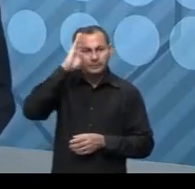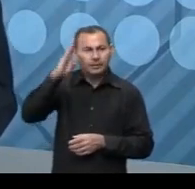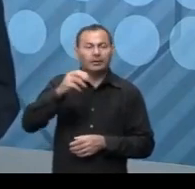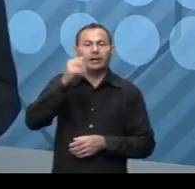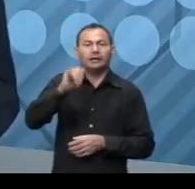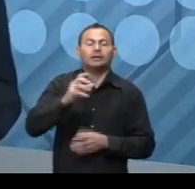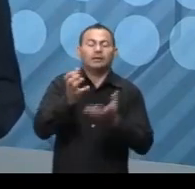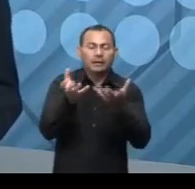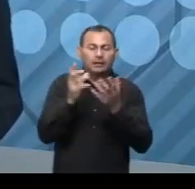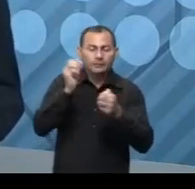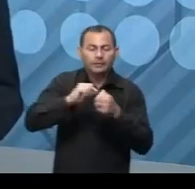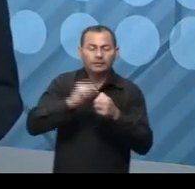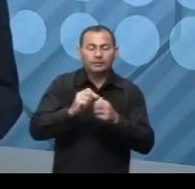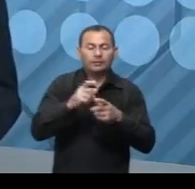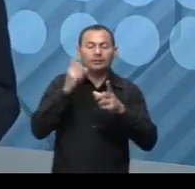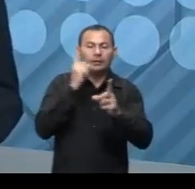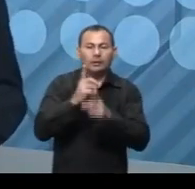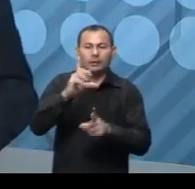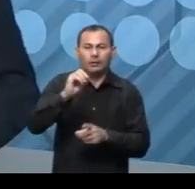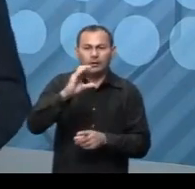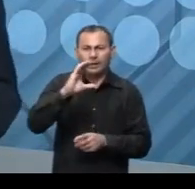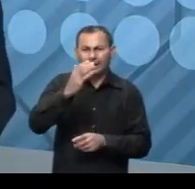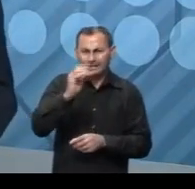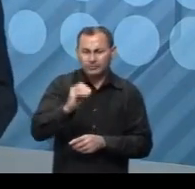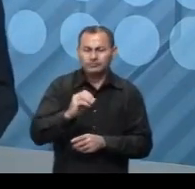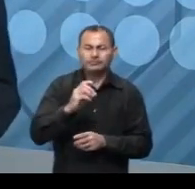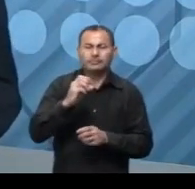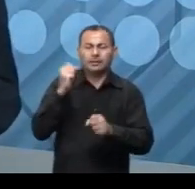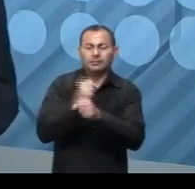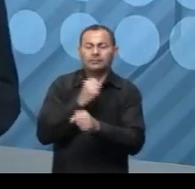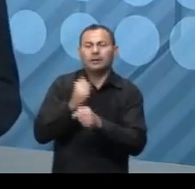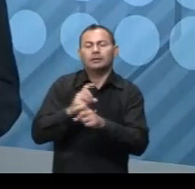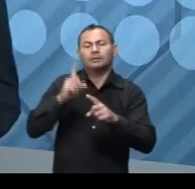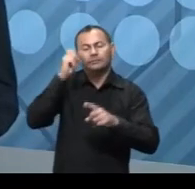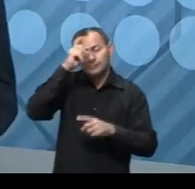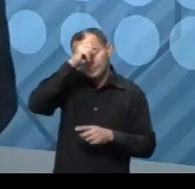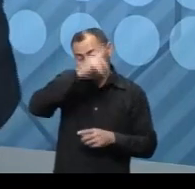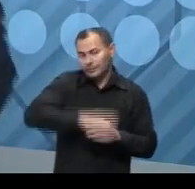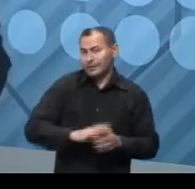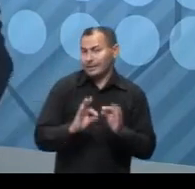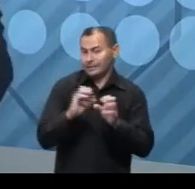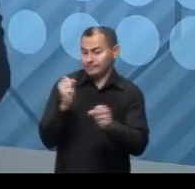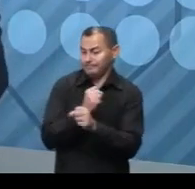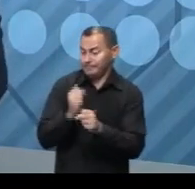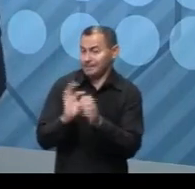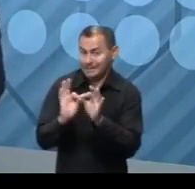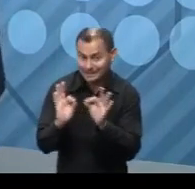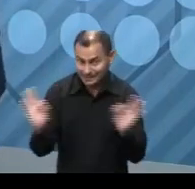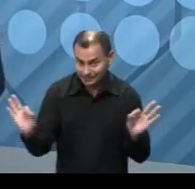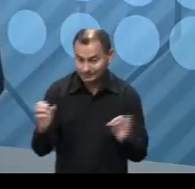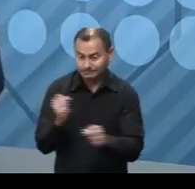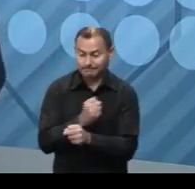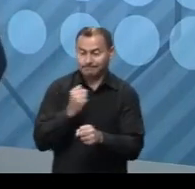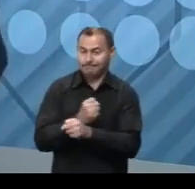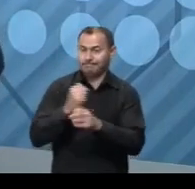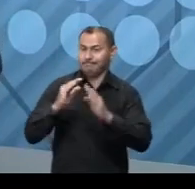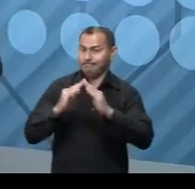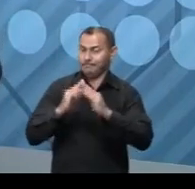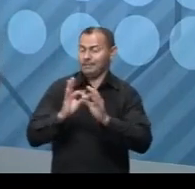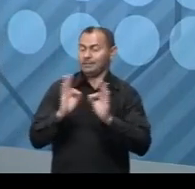a partir dele eu quero que você faça a locação da obra. Só que, para dificultar, essa obra não vai ser simples, ela não vai ser uma